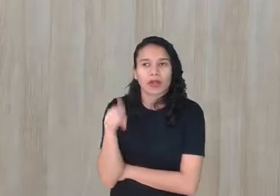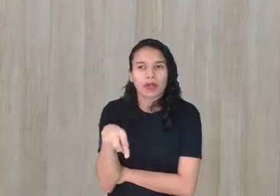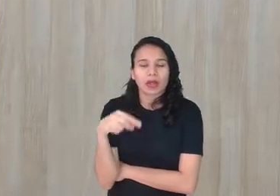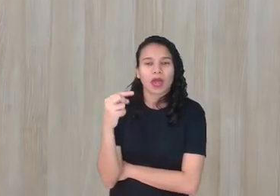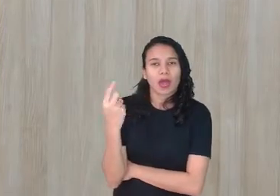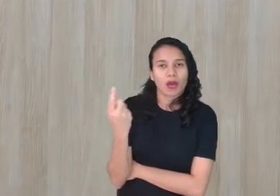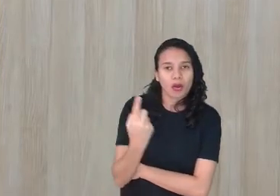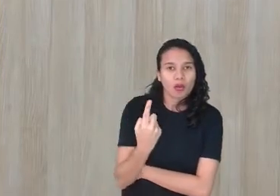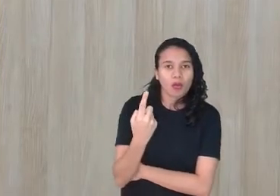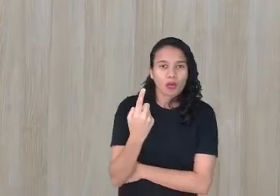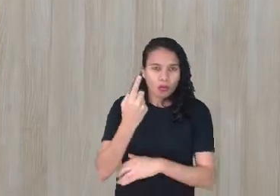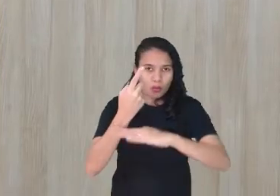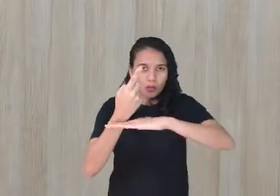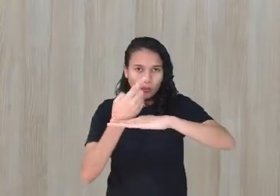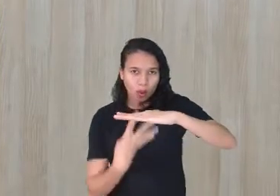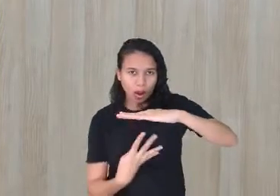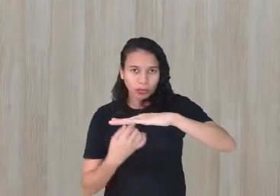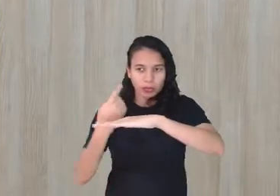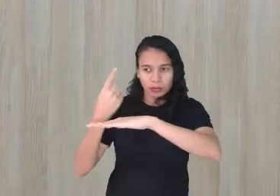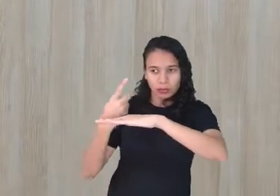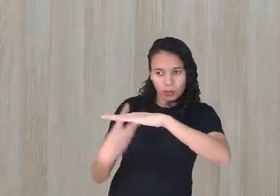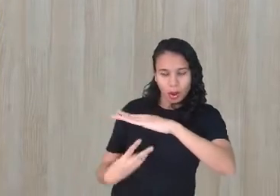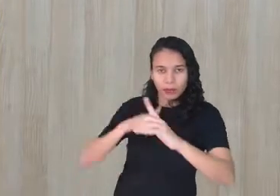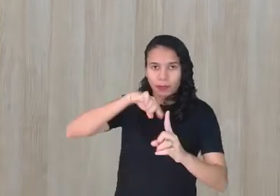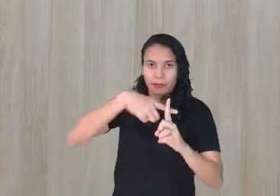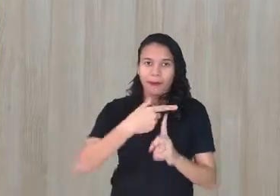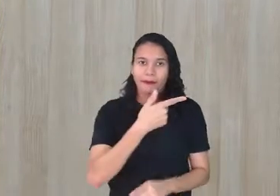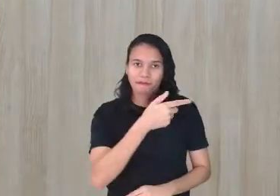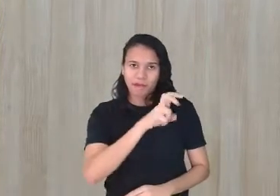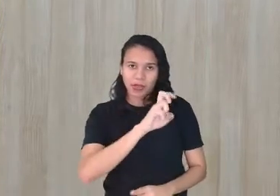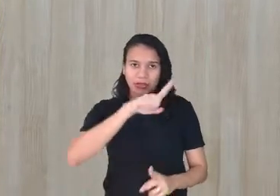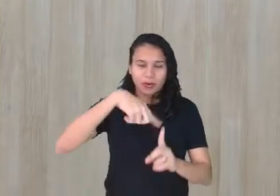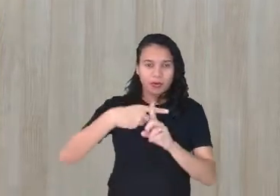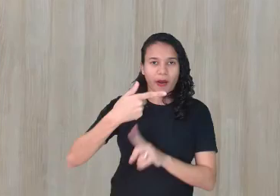eu tenho 1/4 mais 1/4, ou 25 mais 25, eu tenho